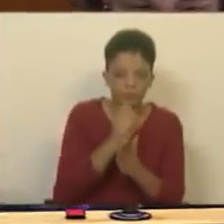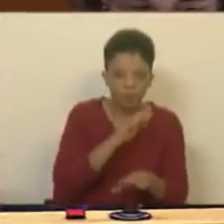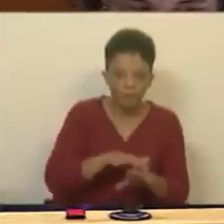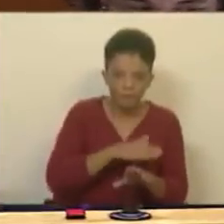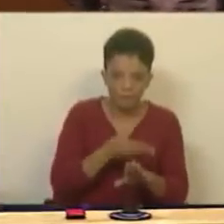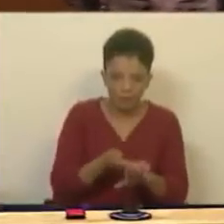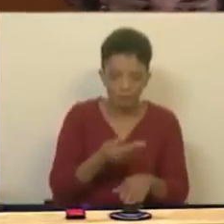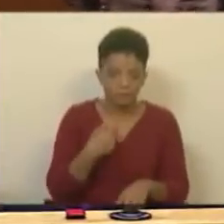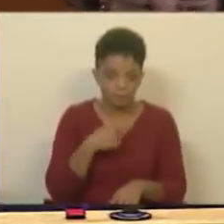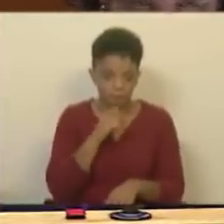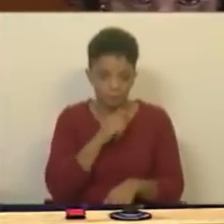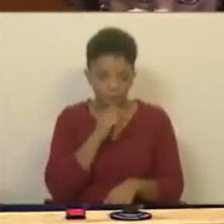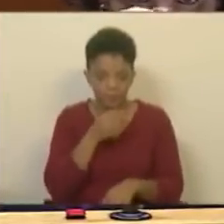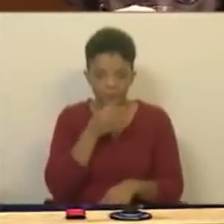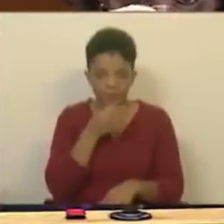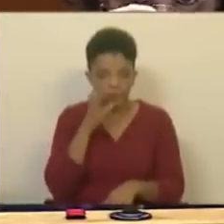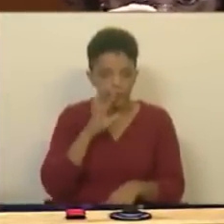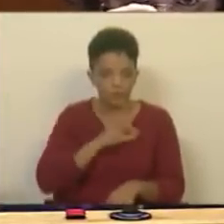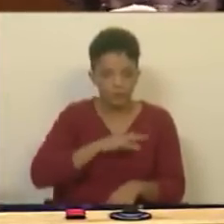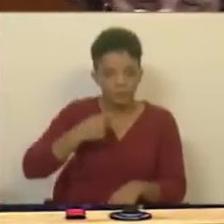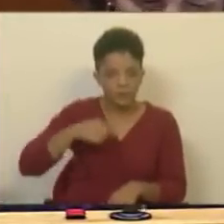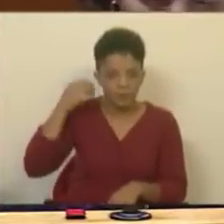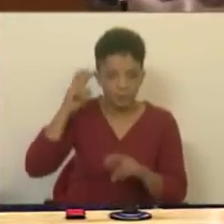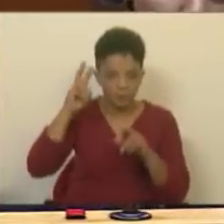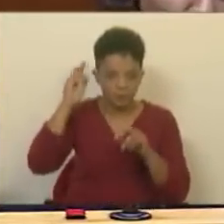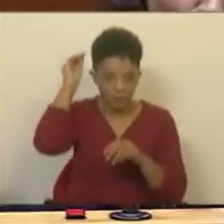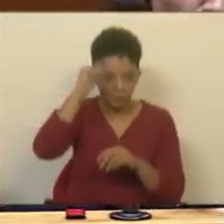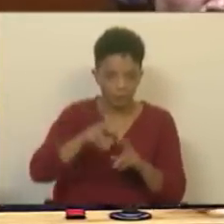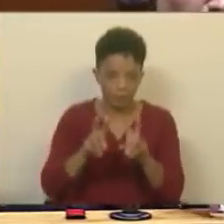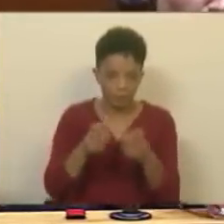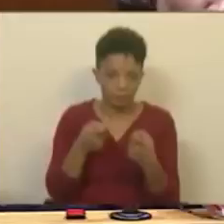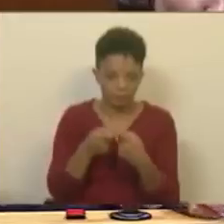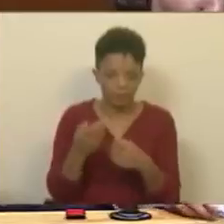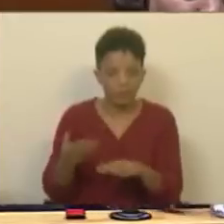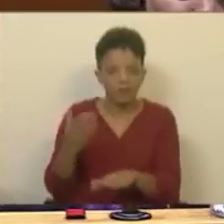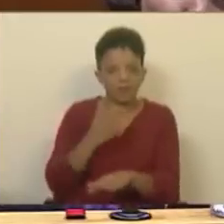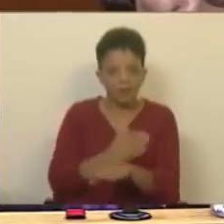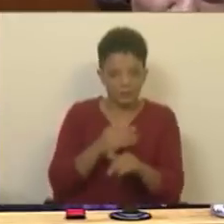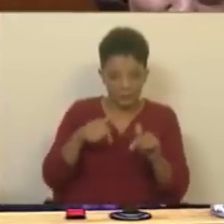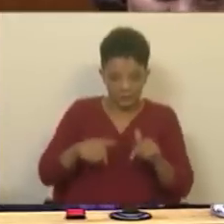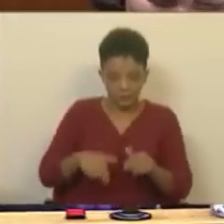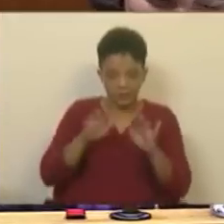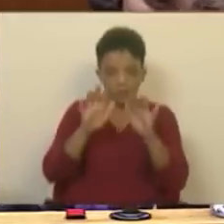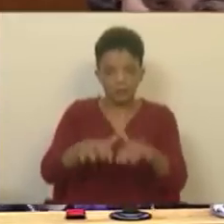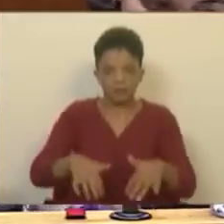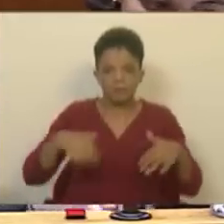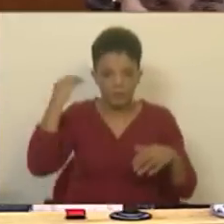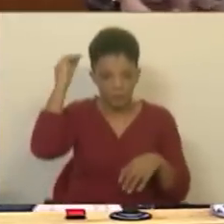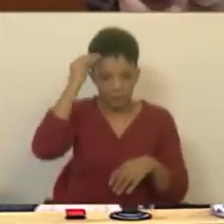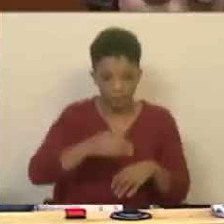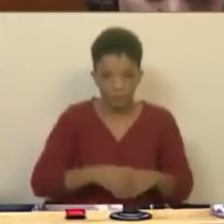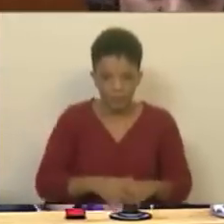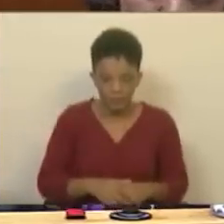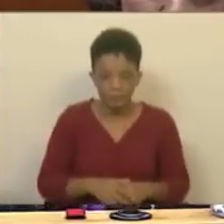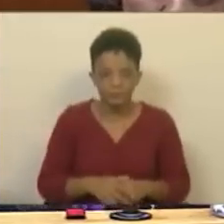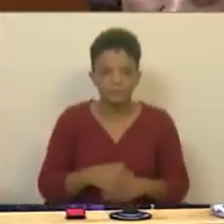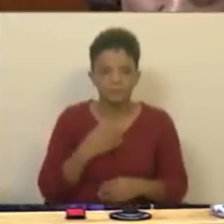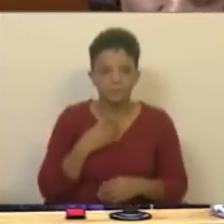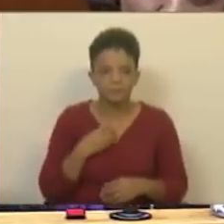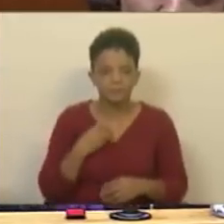eu tive oportunidade de falar sobre a Republica sobre o tema antes de falar aqui na Assembleia da República